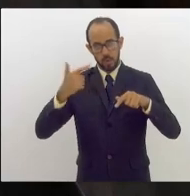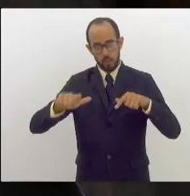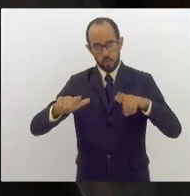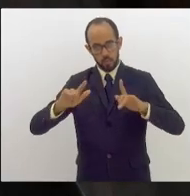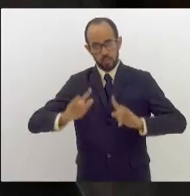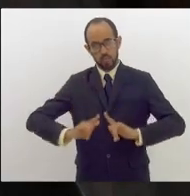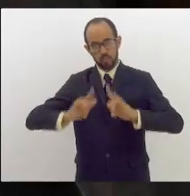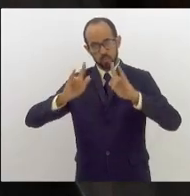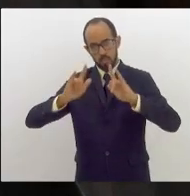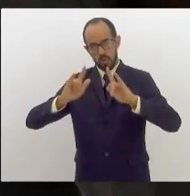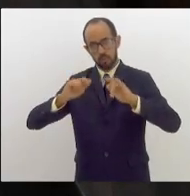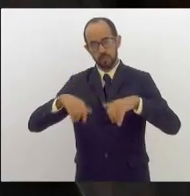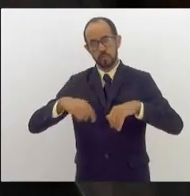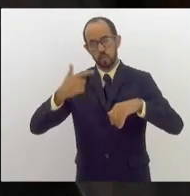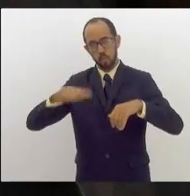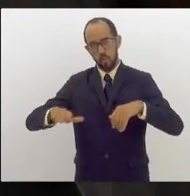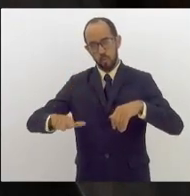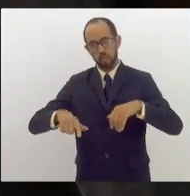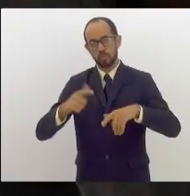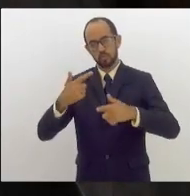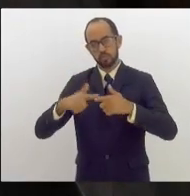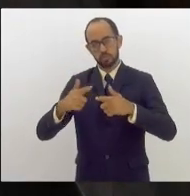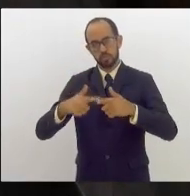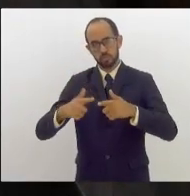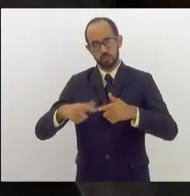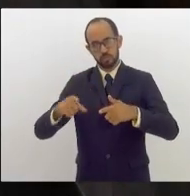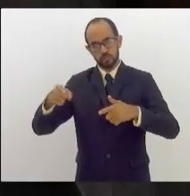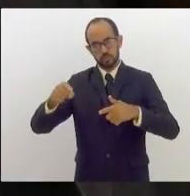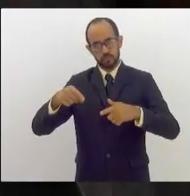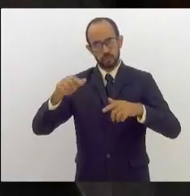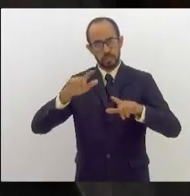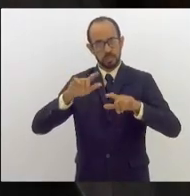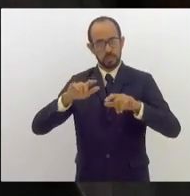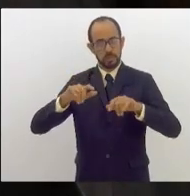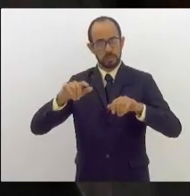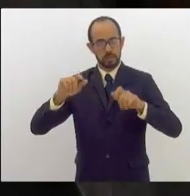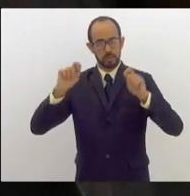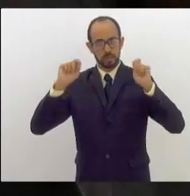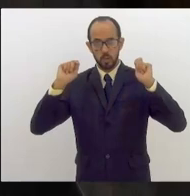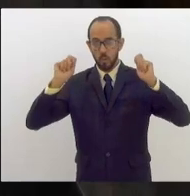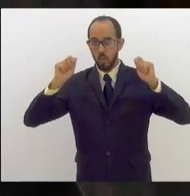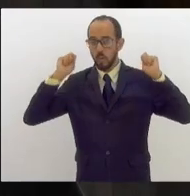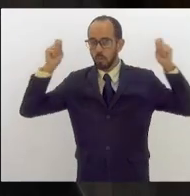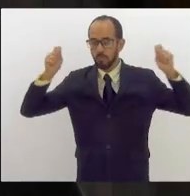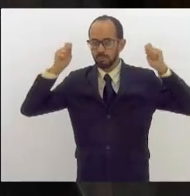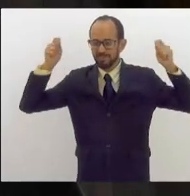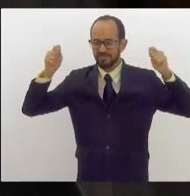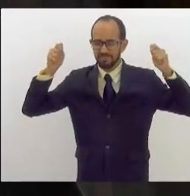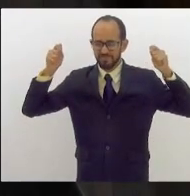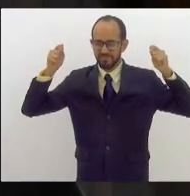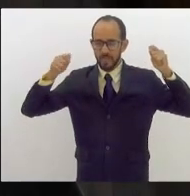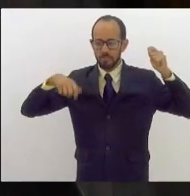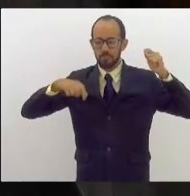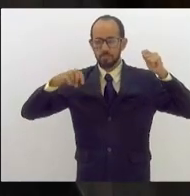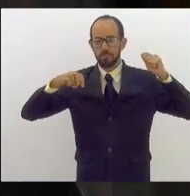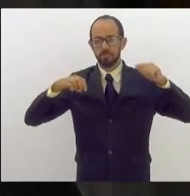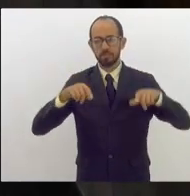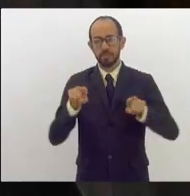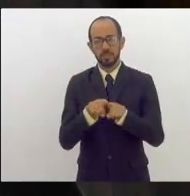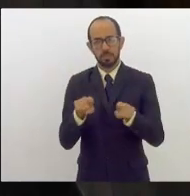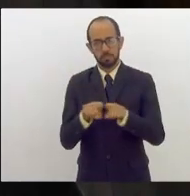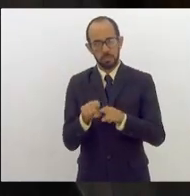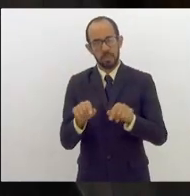outras propriedades serem invadidas e atacadas por esses militantes aliás os mesmos militantes que também fizeram